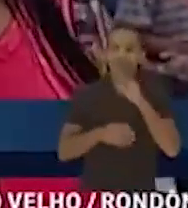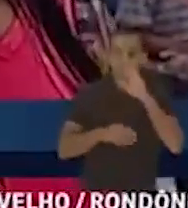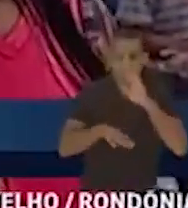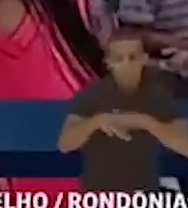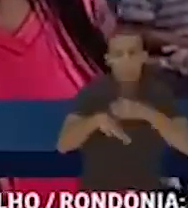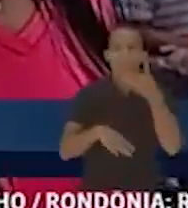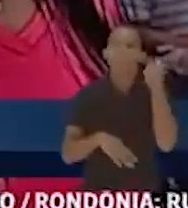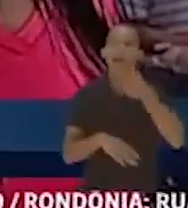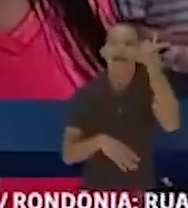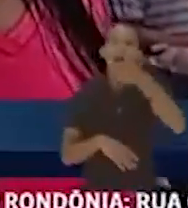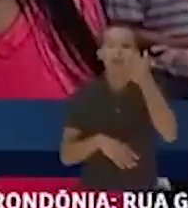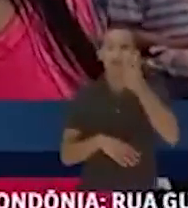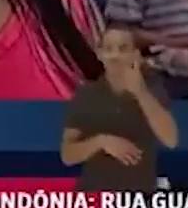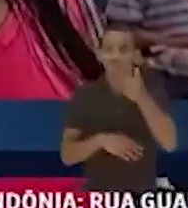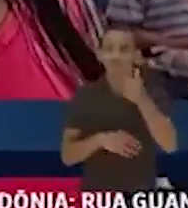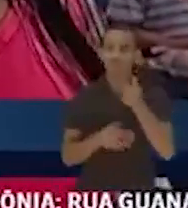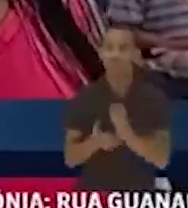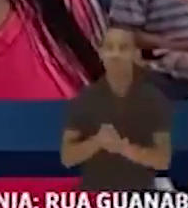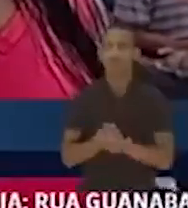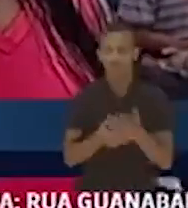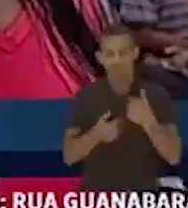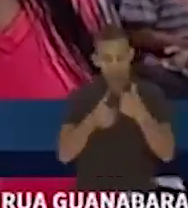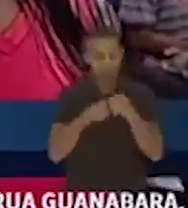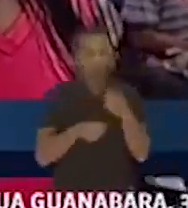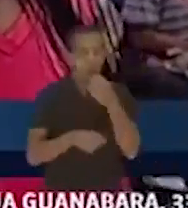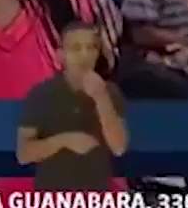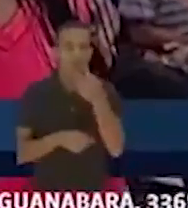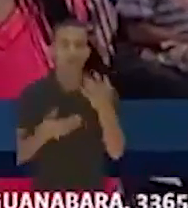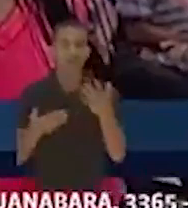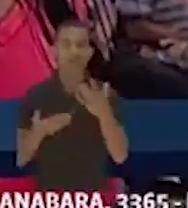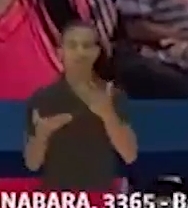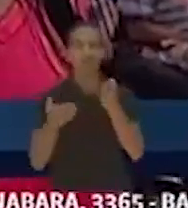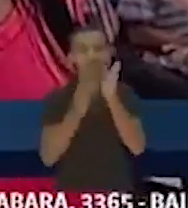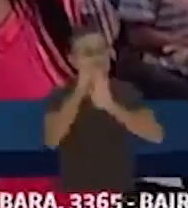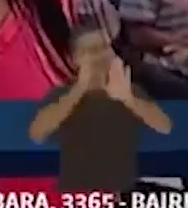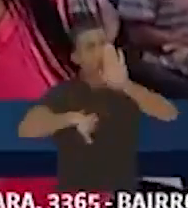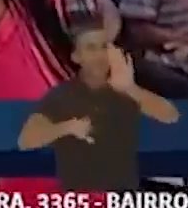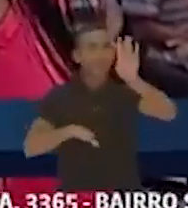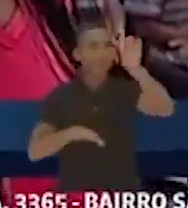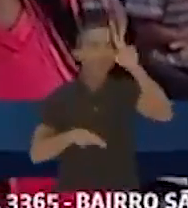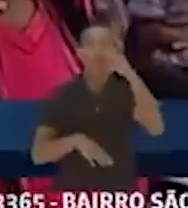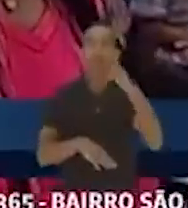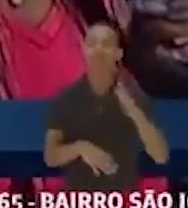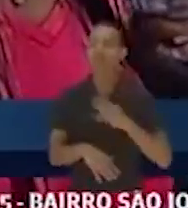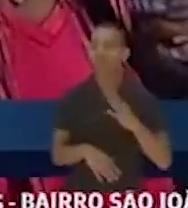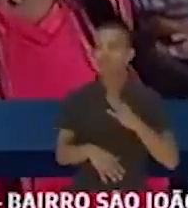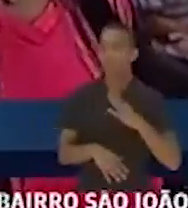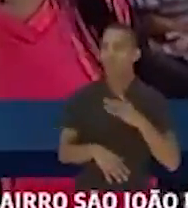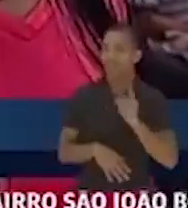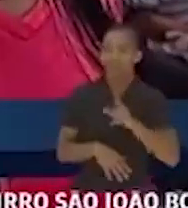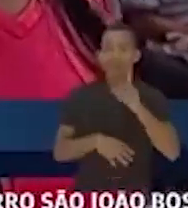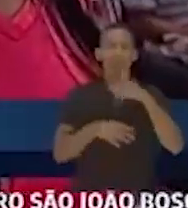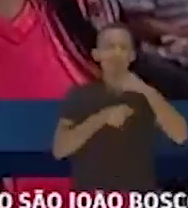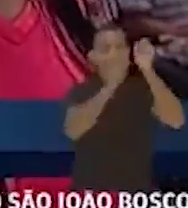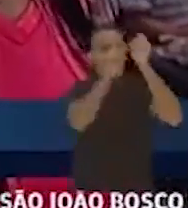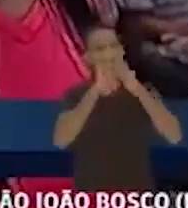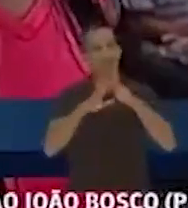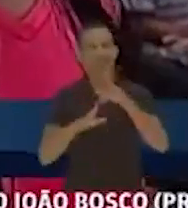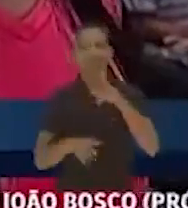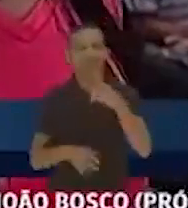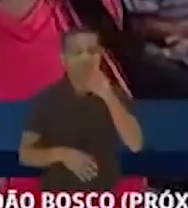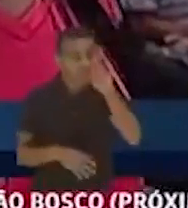bem, para a honra e glória do Senhor. E a sua cidade lá é uma bênção. Manda e um Deus beijo. Que o Senhor serve é misericordioso que me